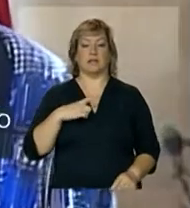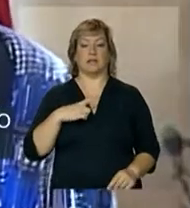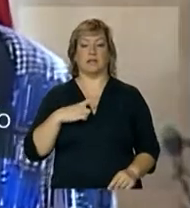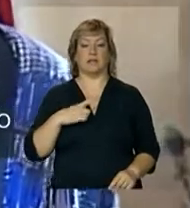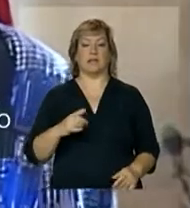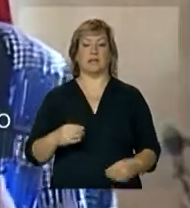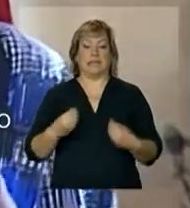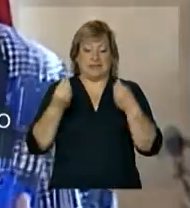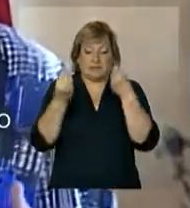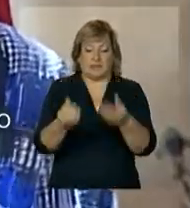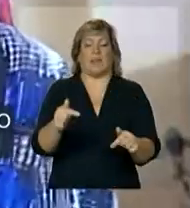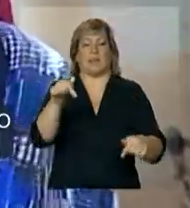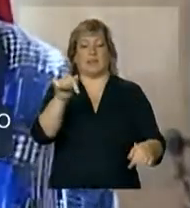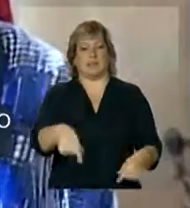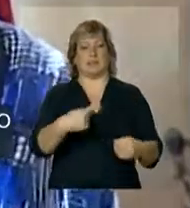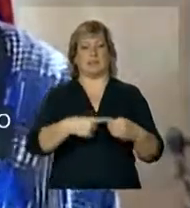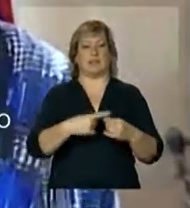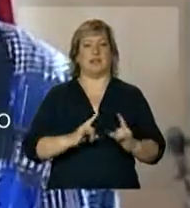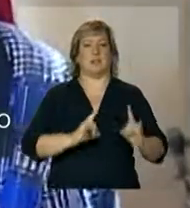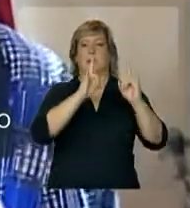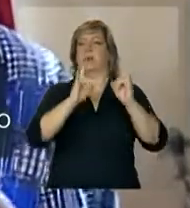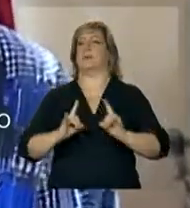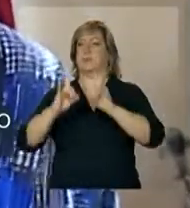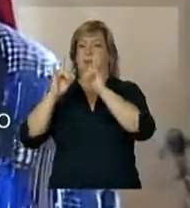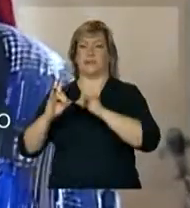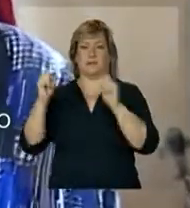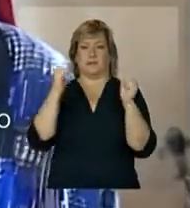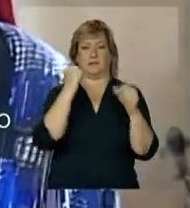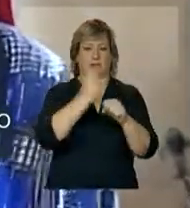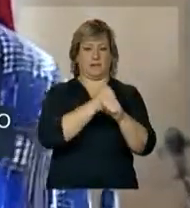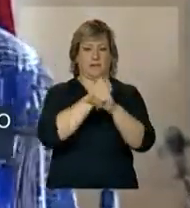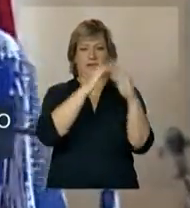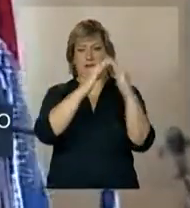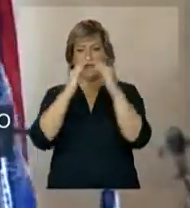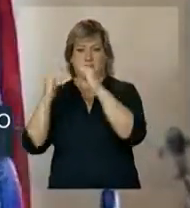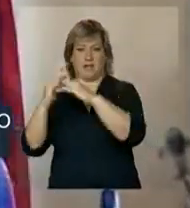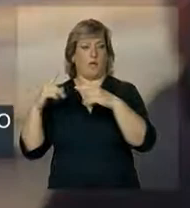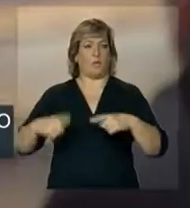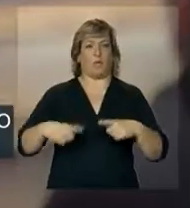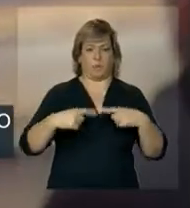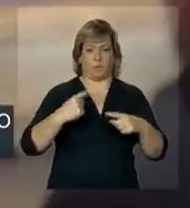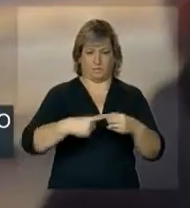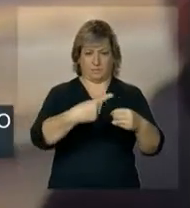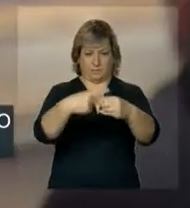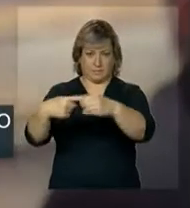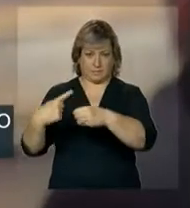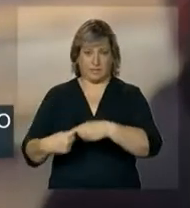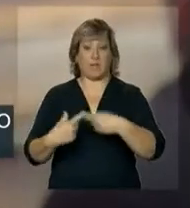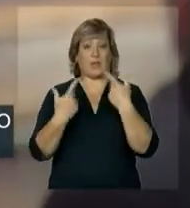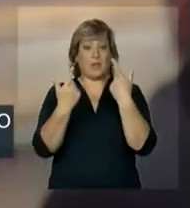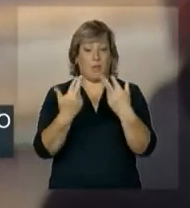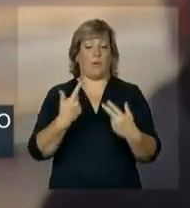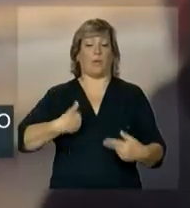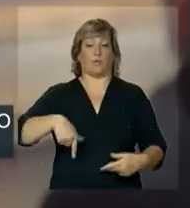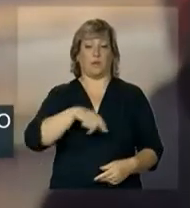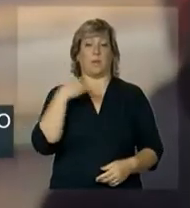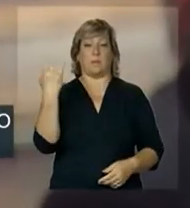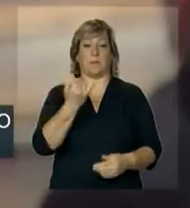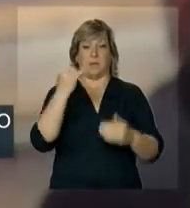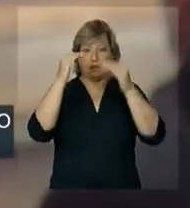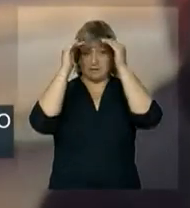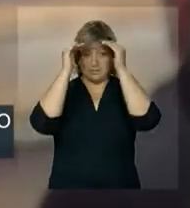nessa cidade, seus prédios, seus logradouros, daí a importância que nós atribuímos